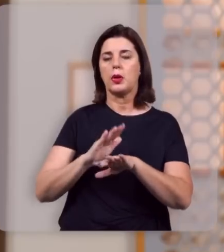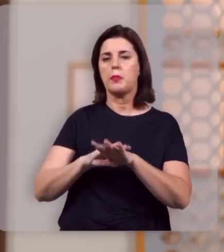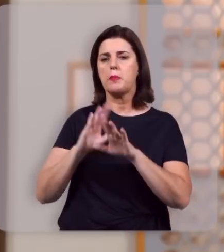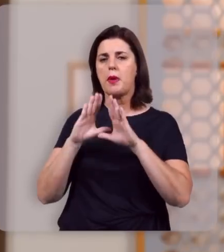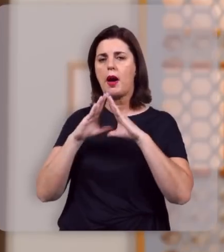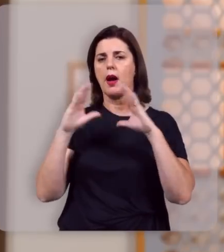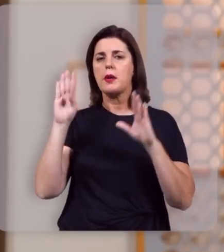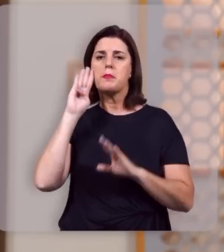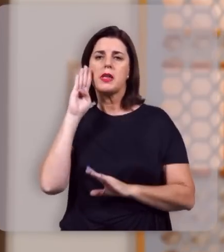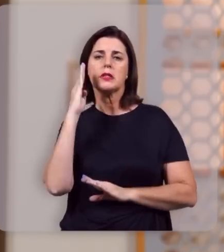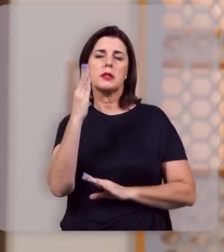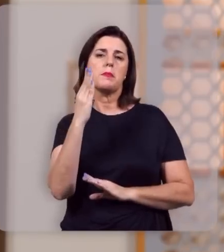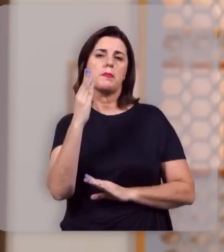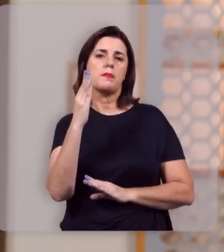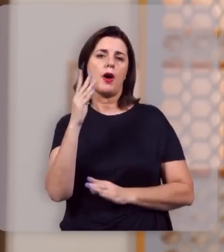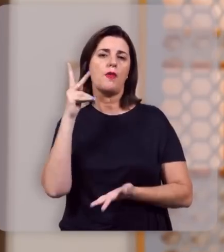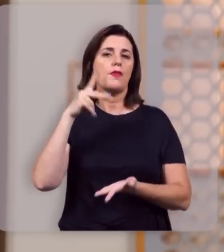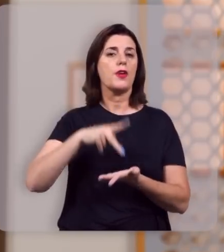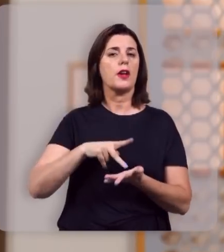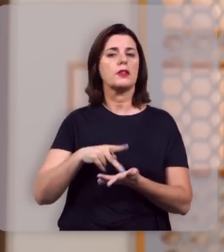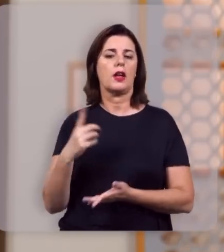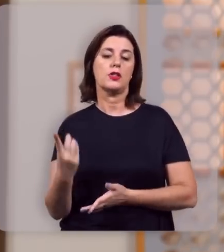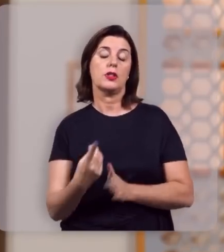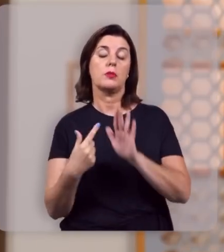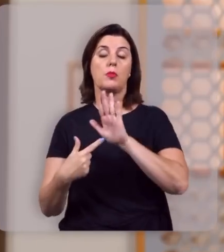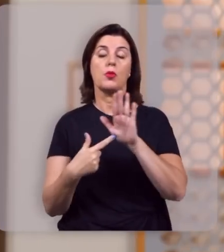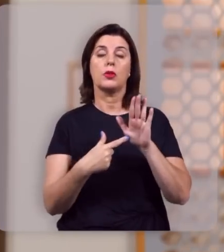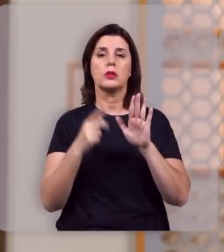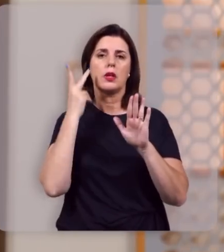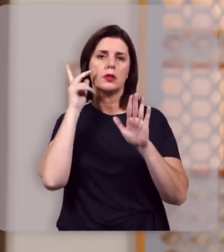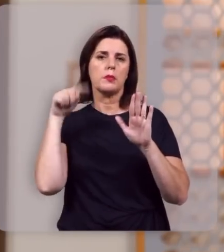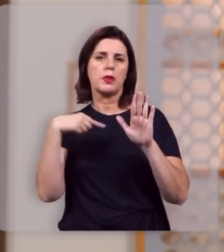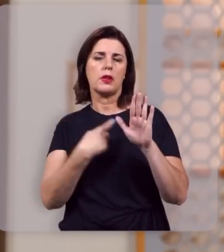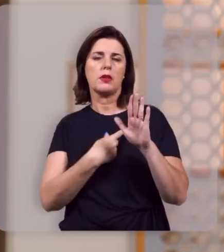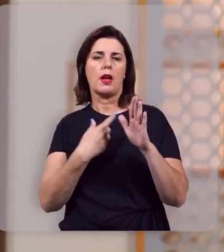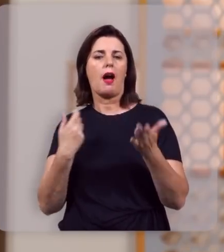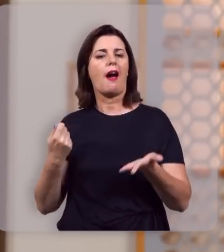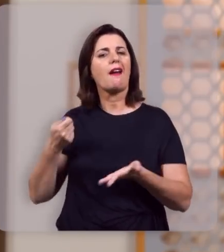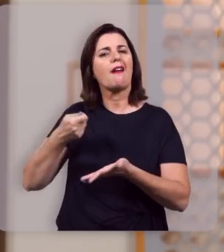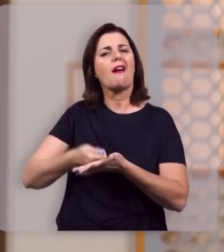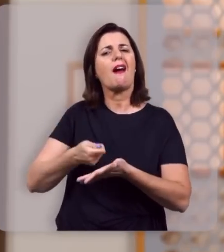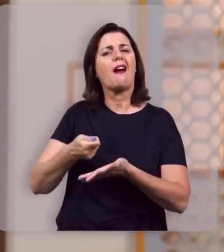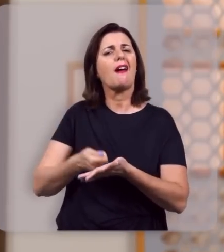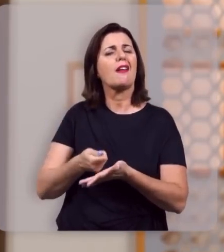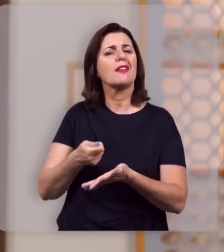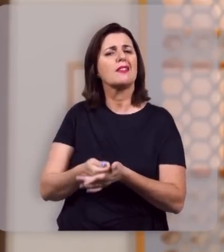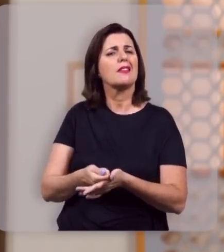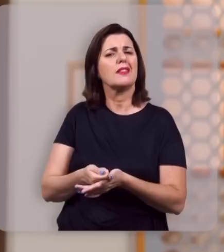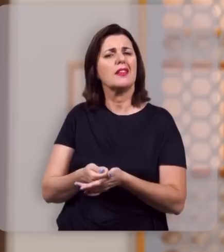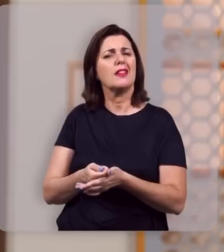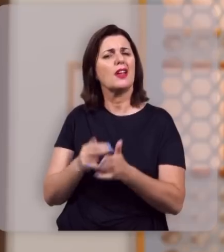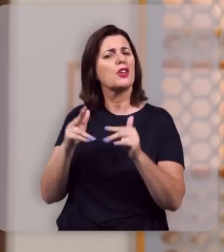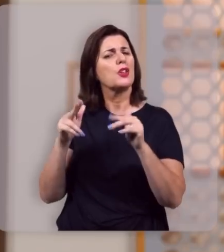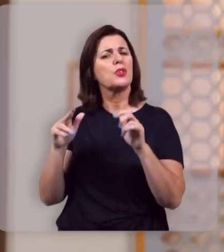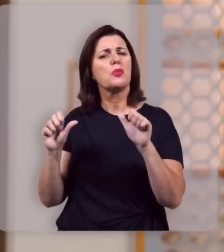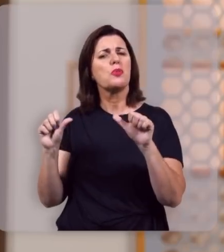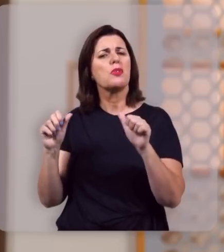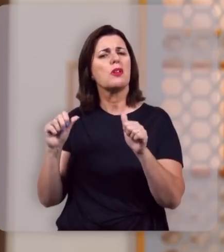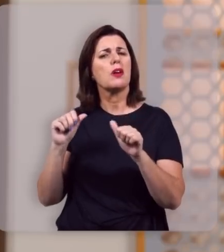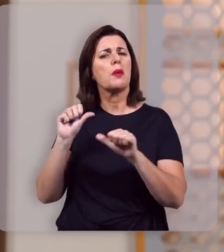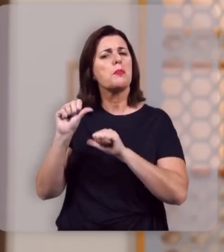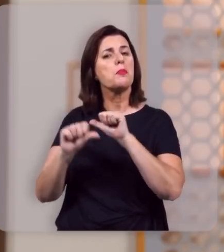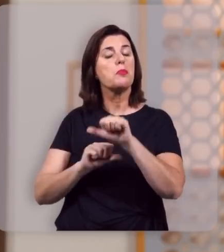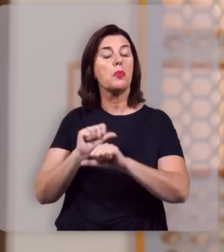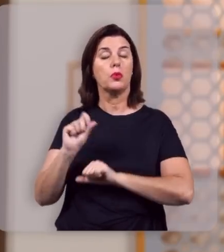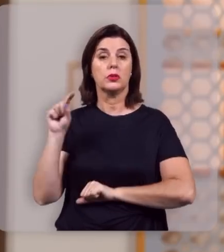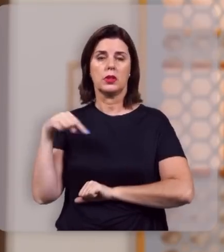verdades eternas, expondo para nós esta garantia inabalável da nossa